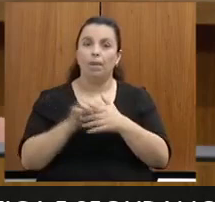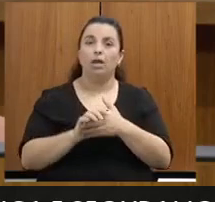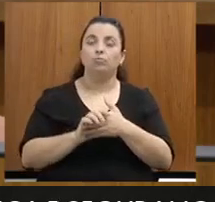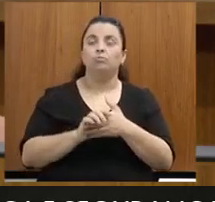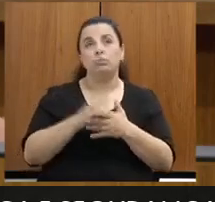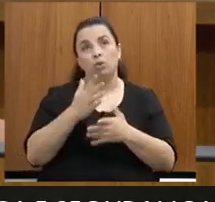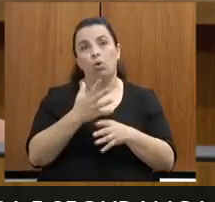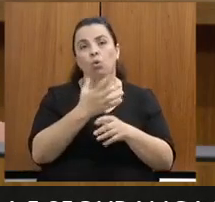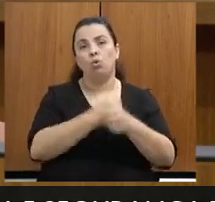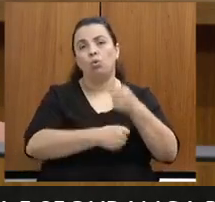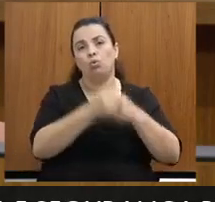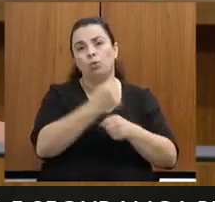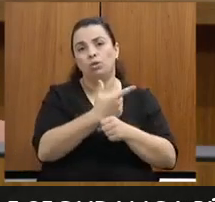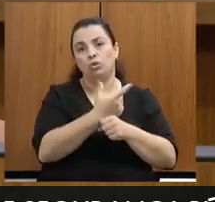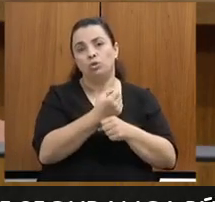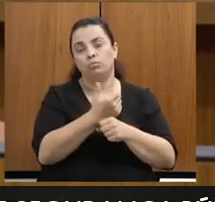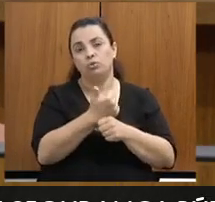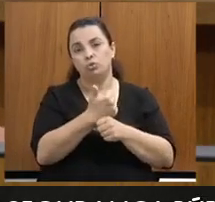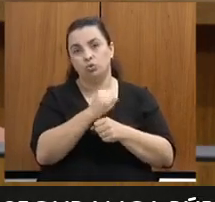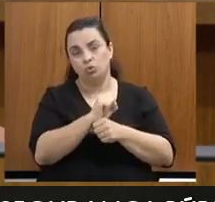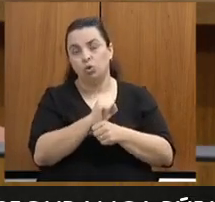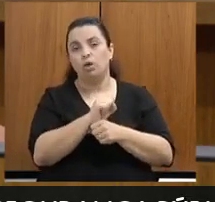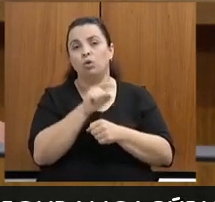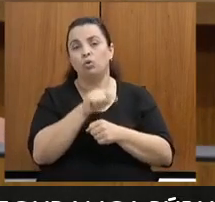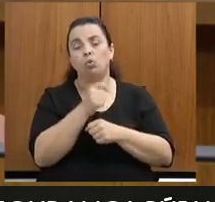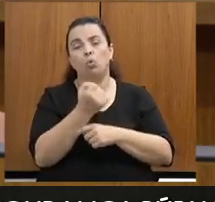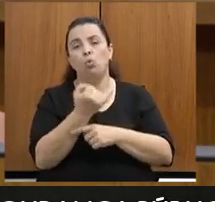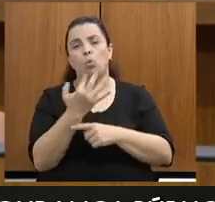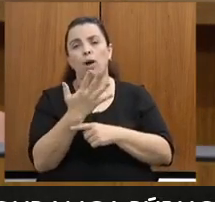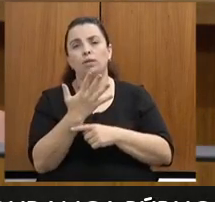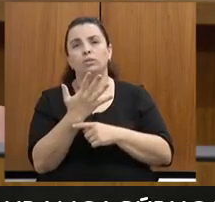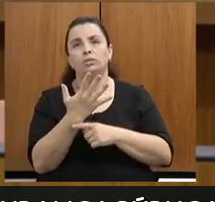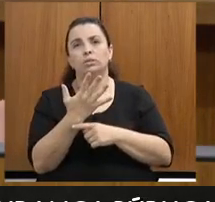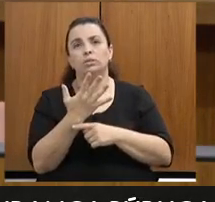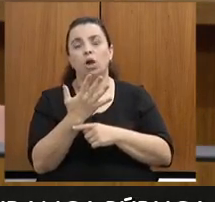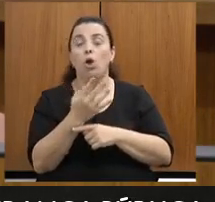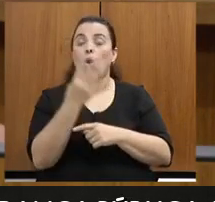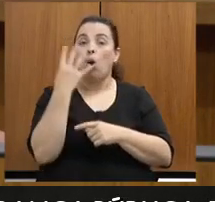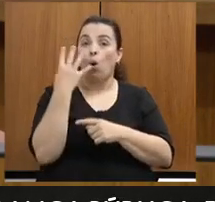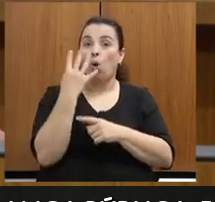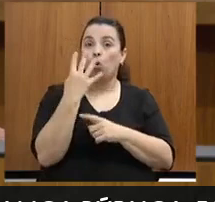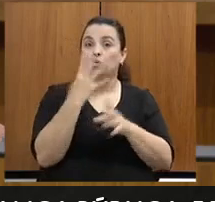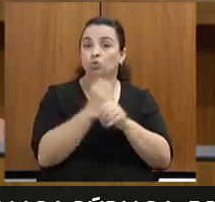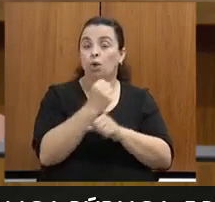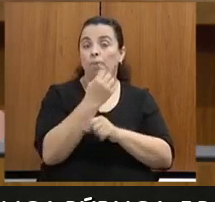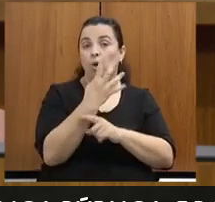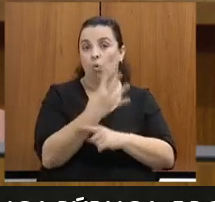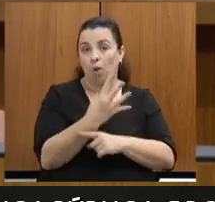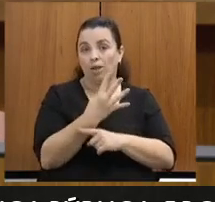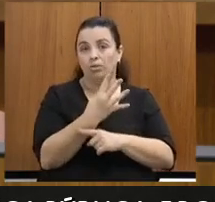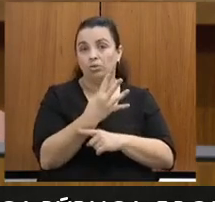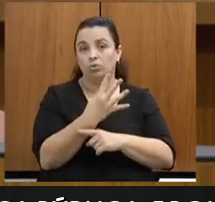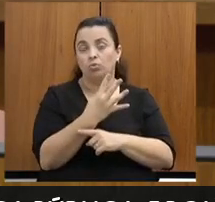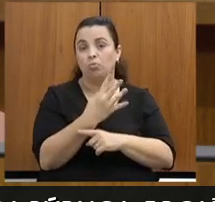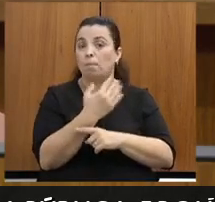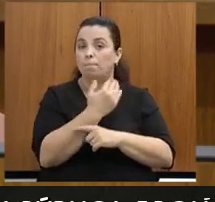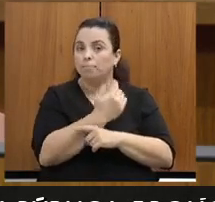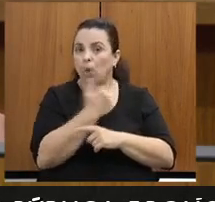registros é vitimização quatro letalidade cinco